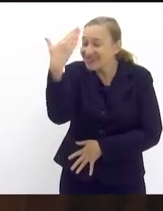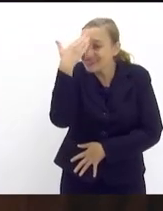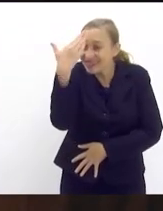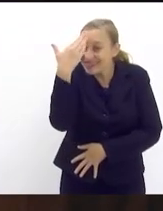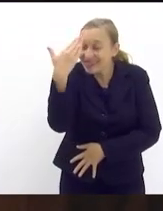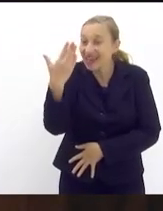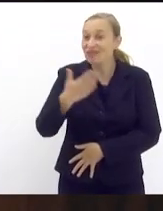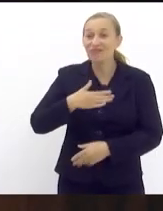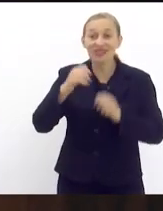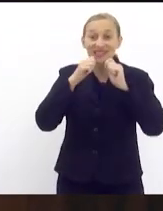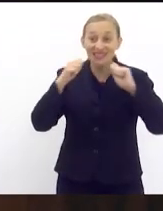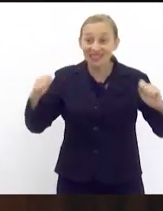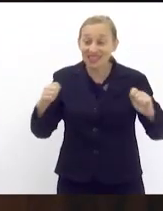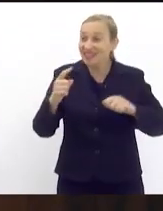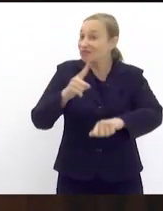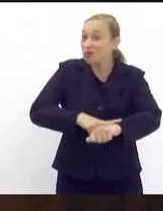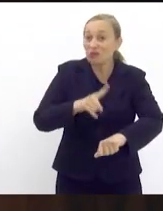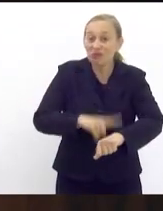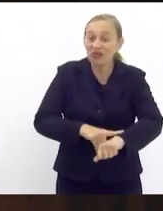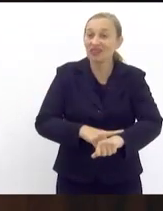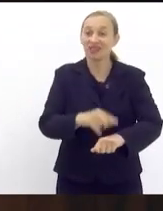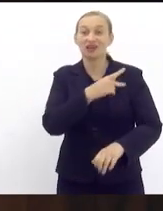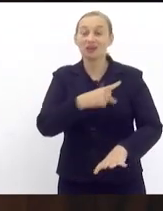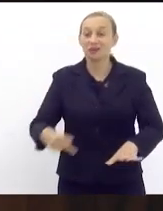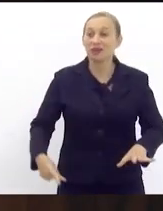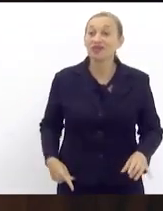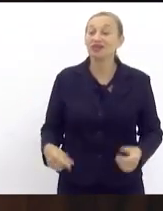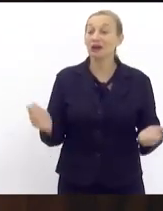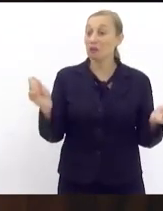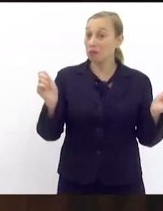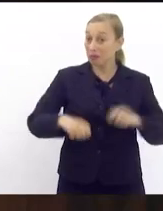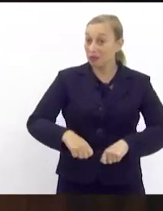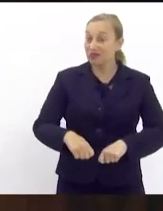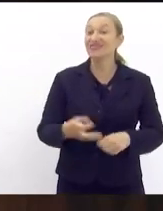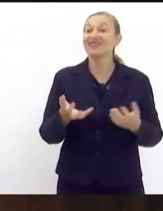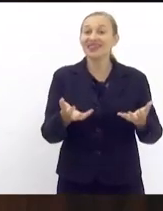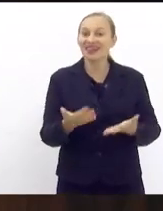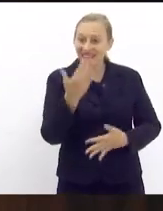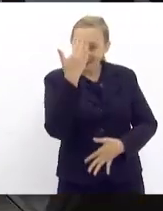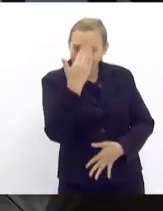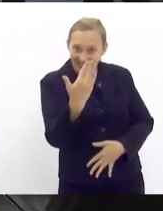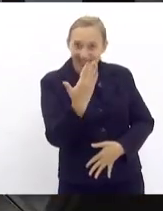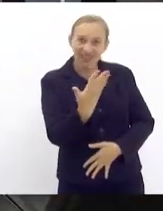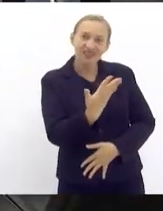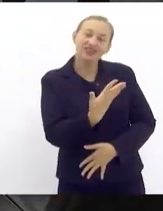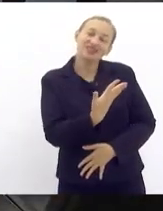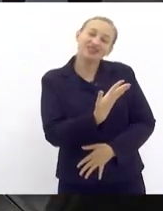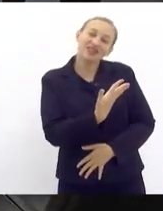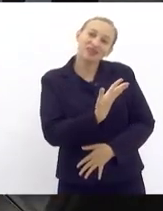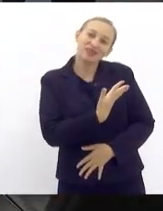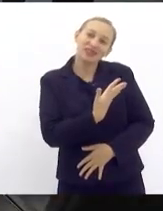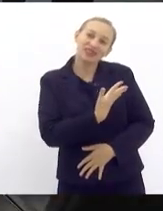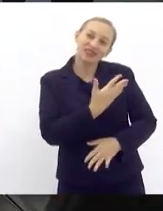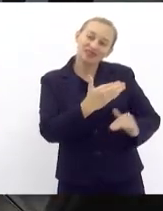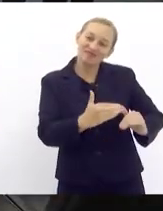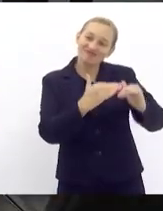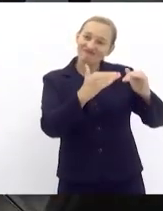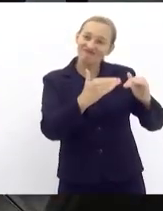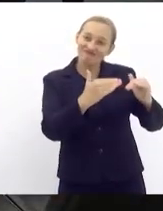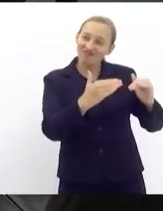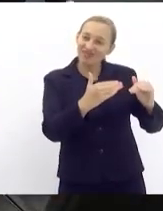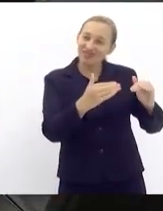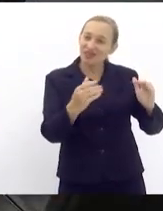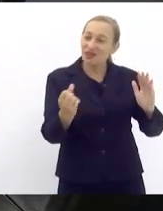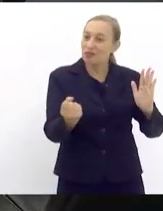a minha assessoria que tornou esse momento da nossa presidência possível Queria agradecer aqui ao nosso excelentíssimo nosso patrimônio